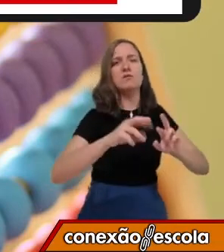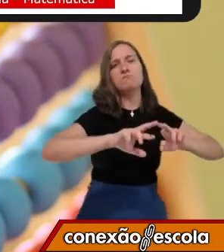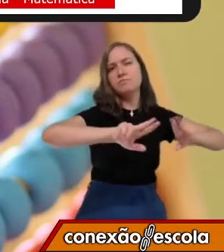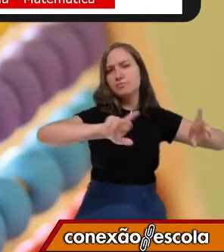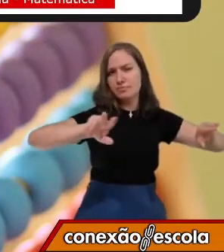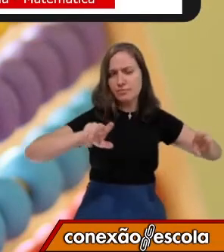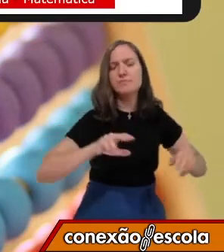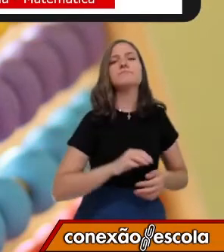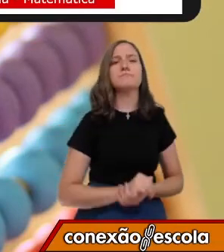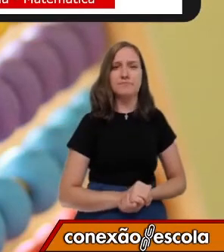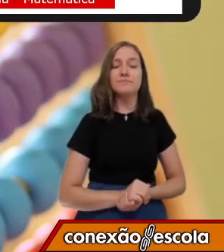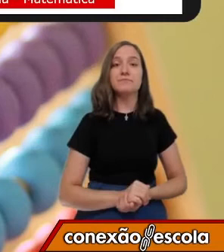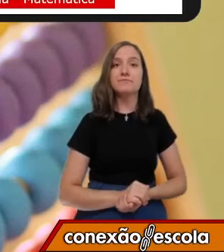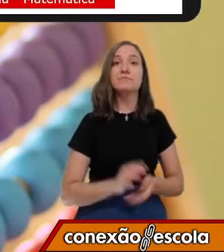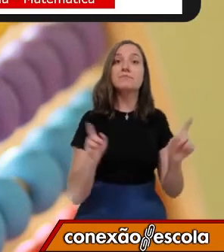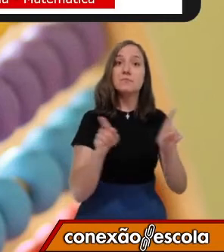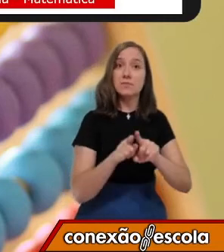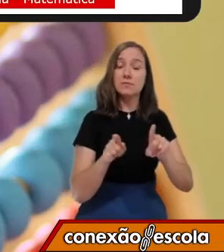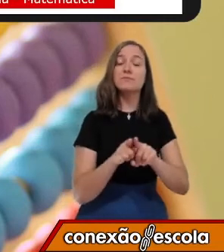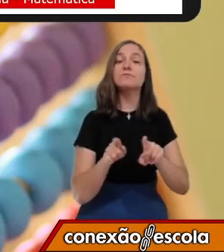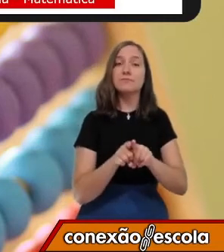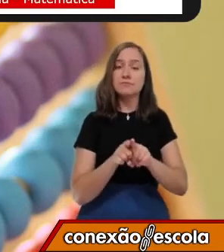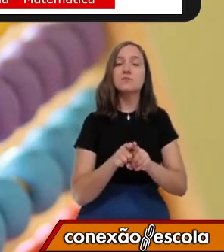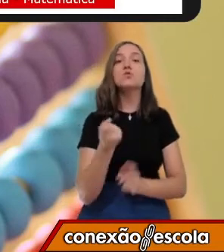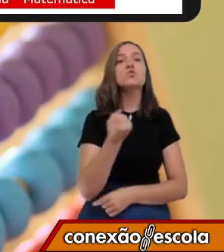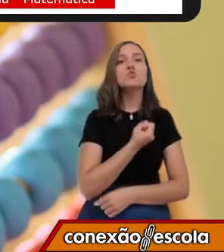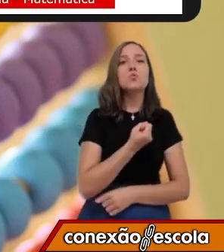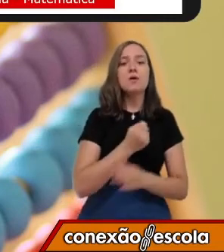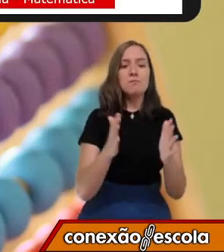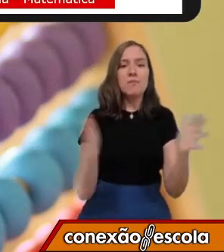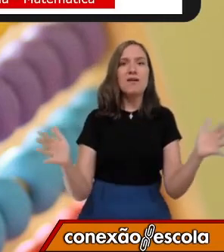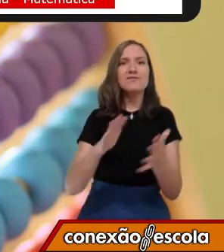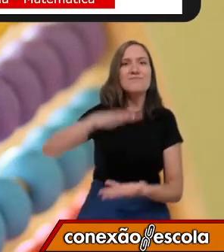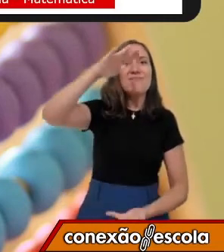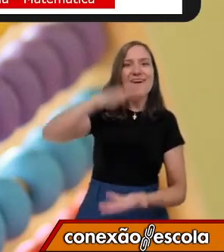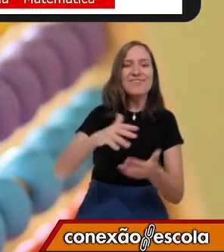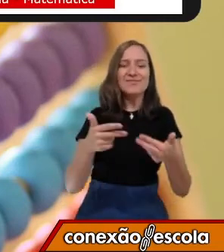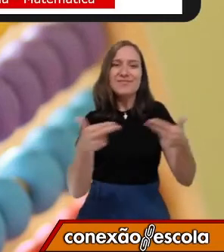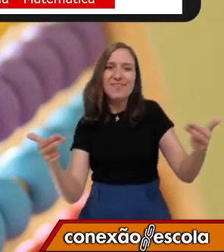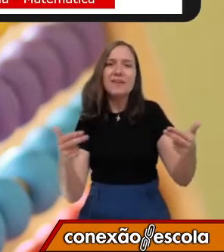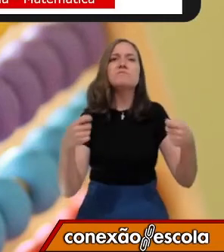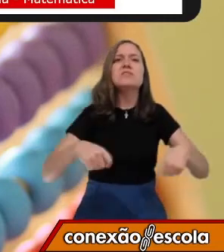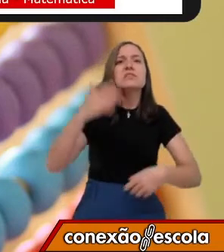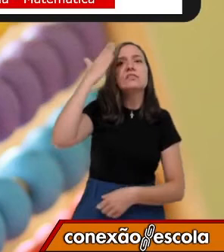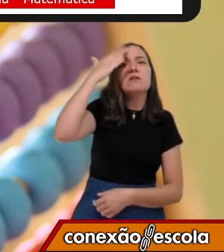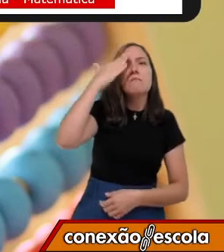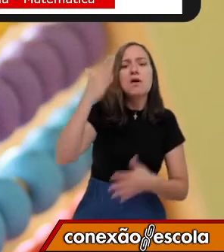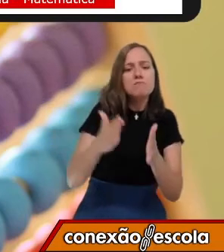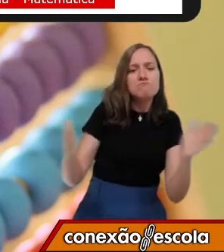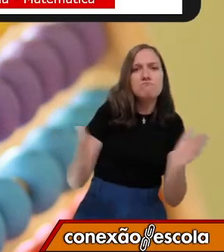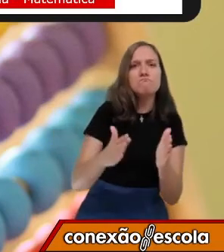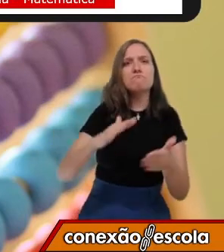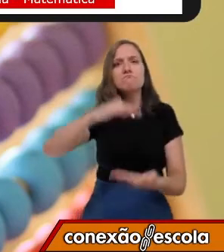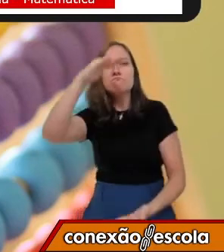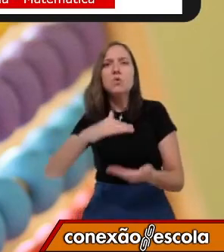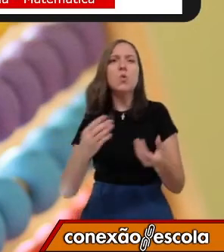diversas. Nós temos também os números como medida, quando a gente precisa mensurar, medir